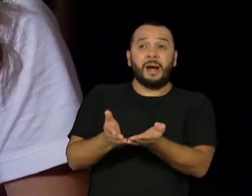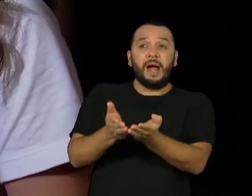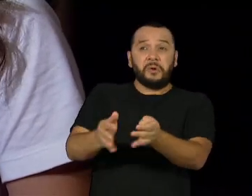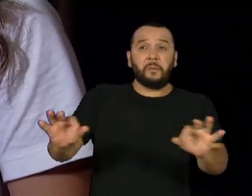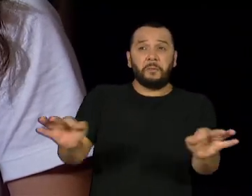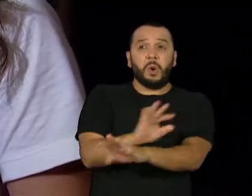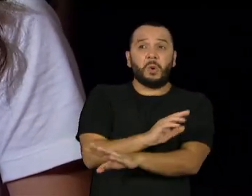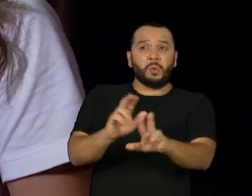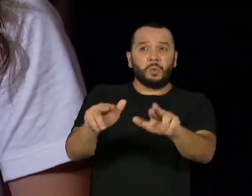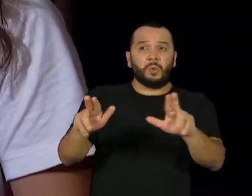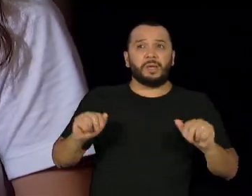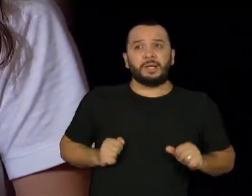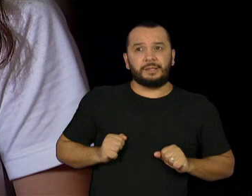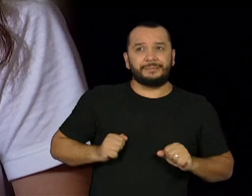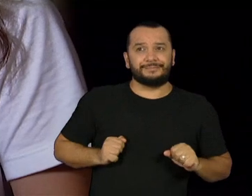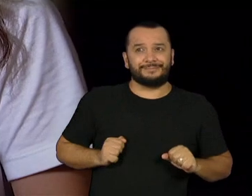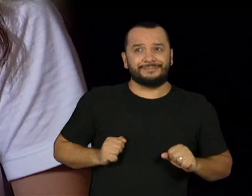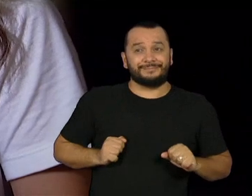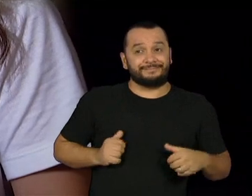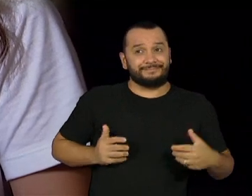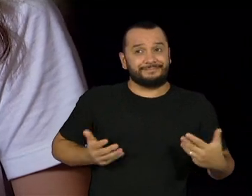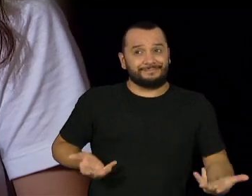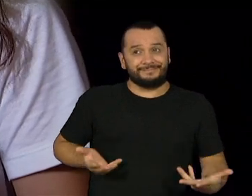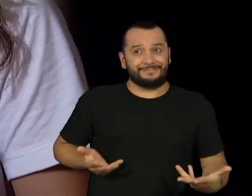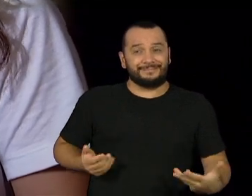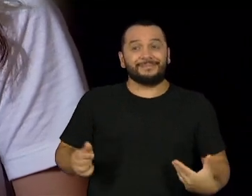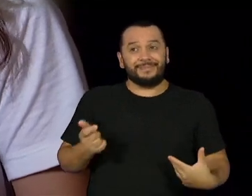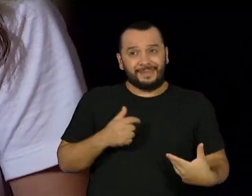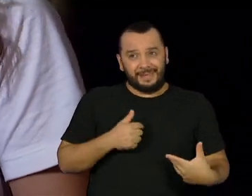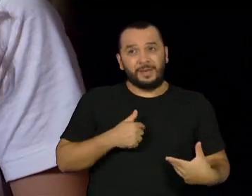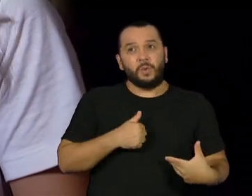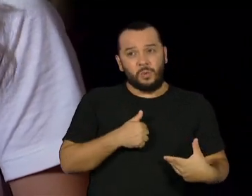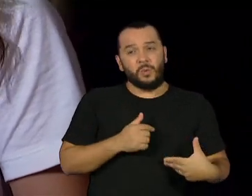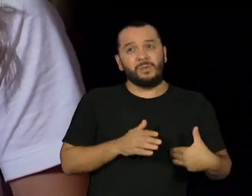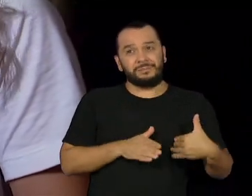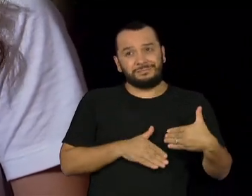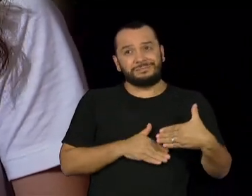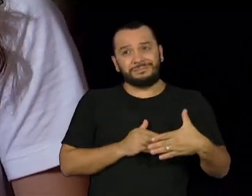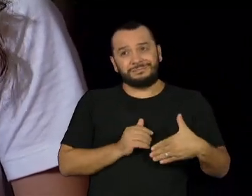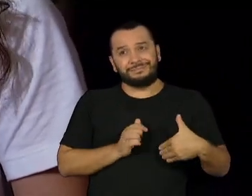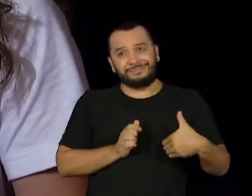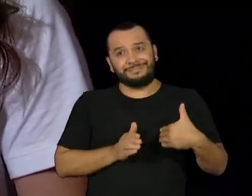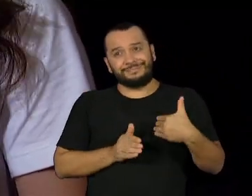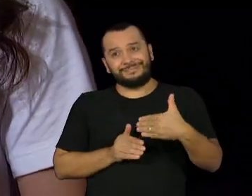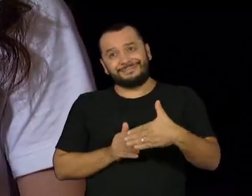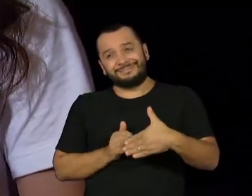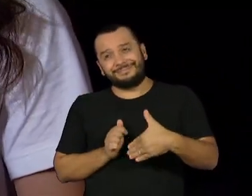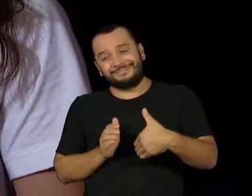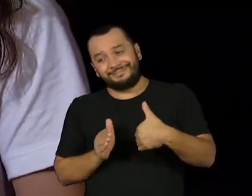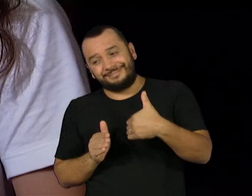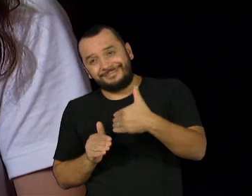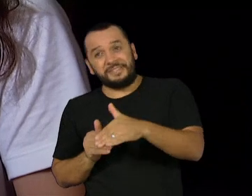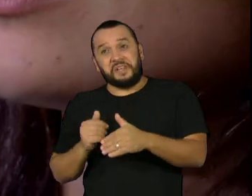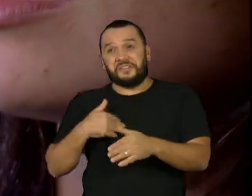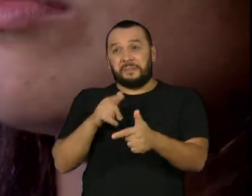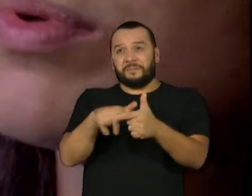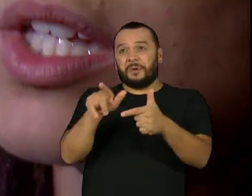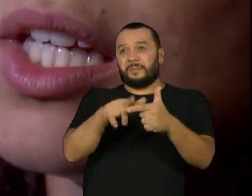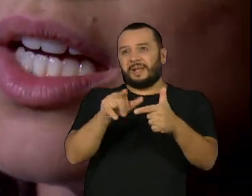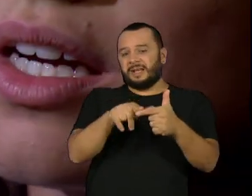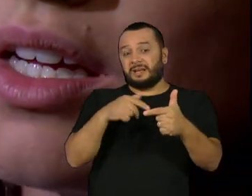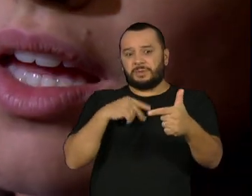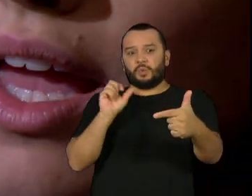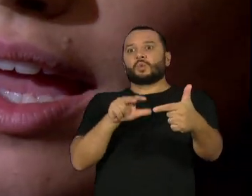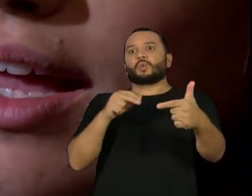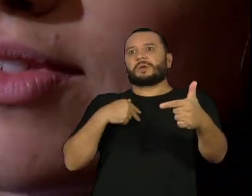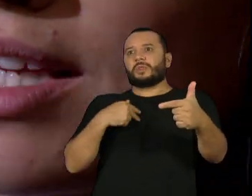suficiente. Né? E assim, aos poucos eu fui encontrando problemas que eram tão diferentes do que eu